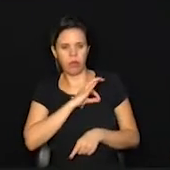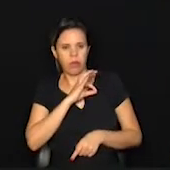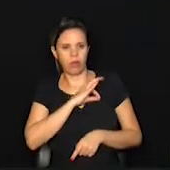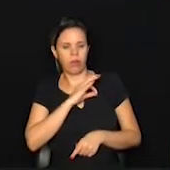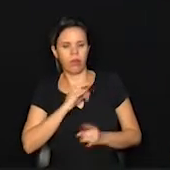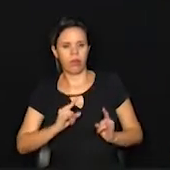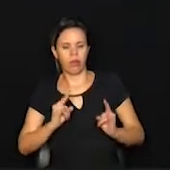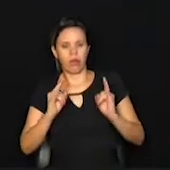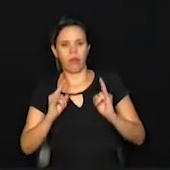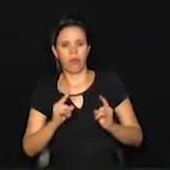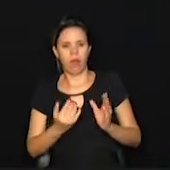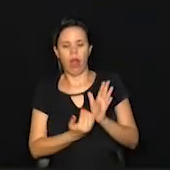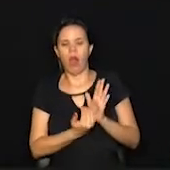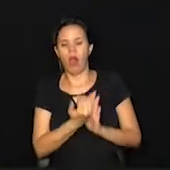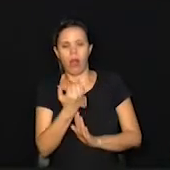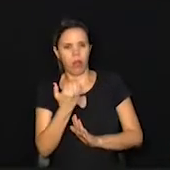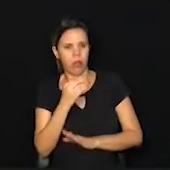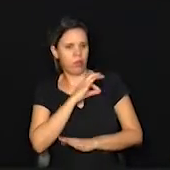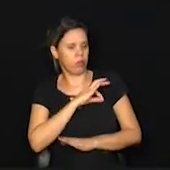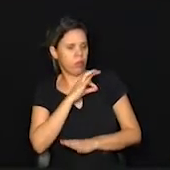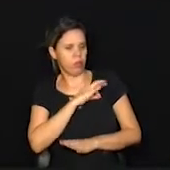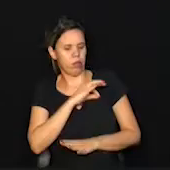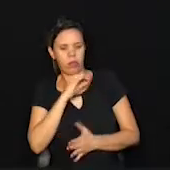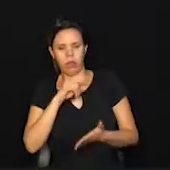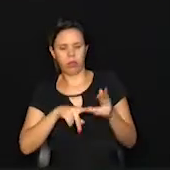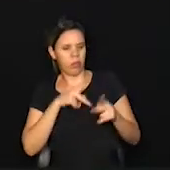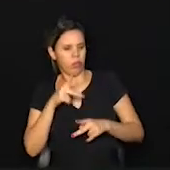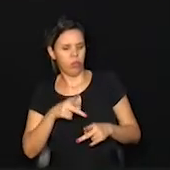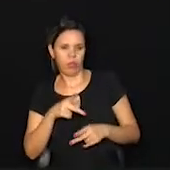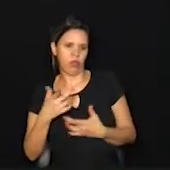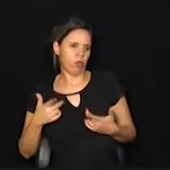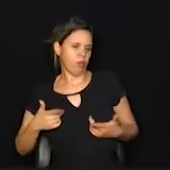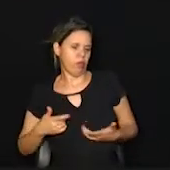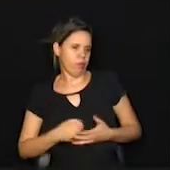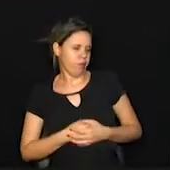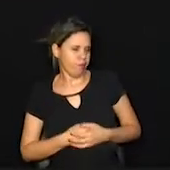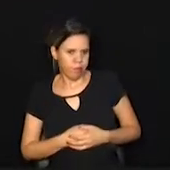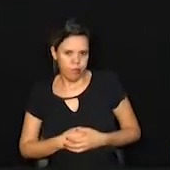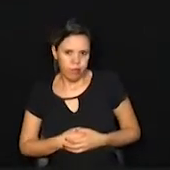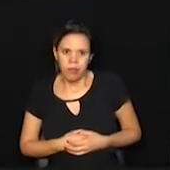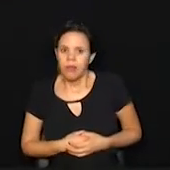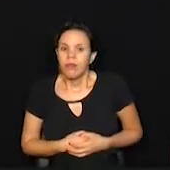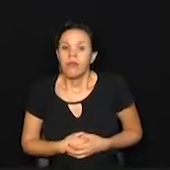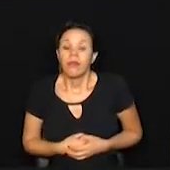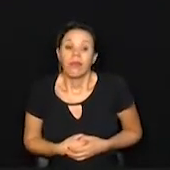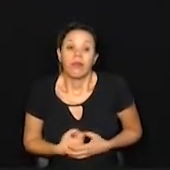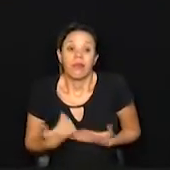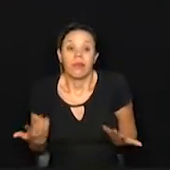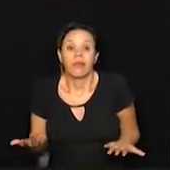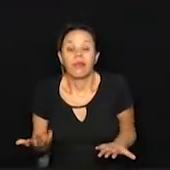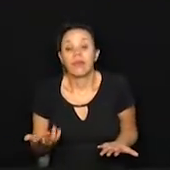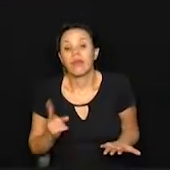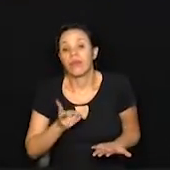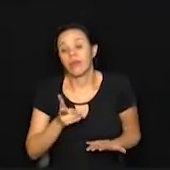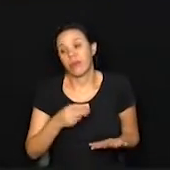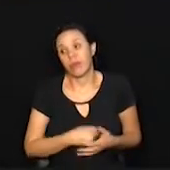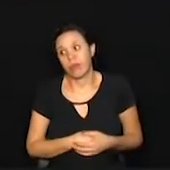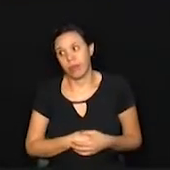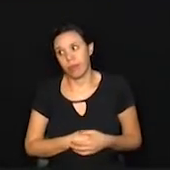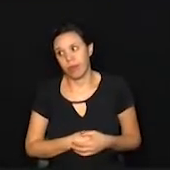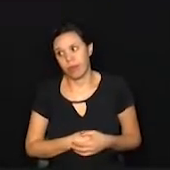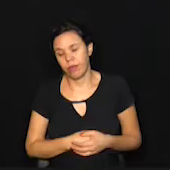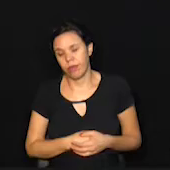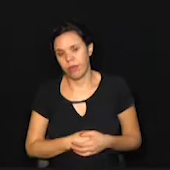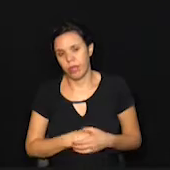por soldados Os oficiais das Forças Armadas Então veja o que é tem um fio de continuidade né